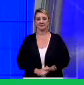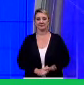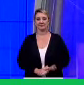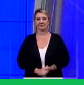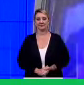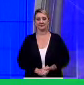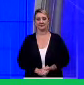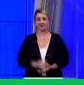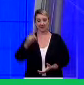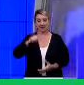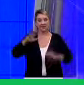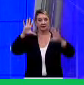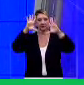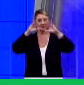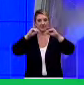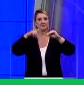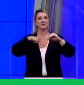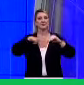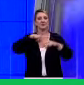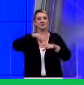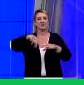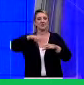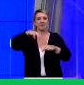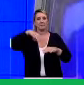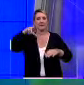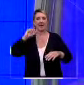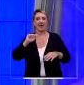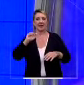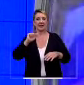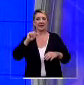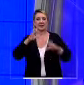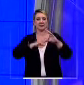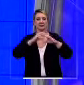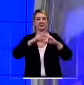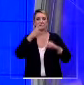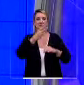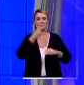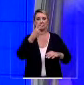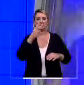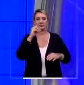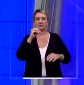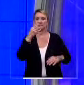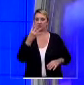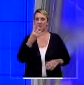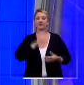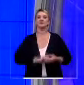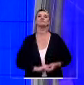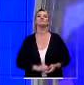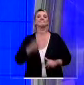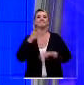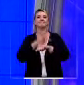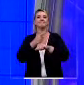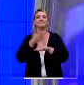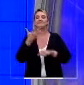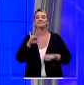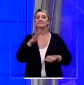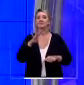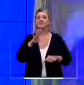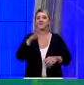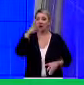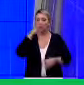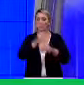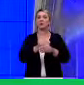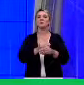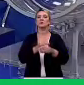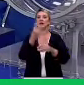São Paulo. E essa noite temos sorteio da Mega Sena, concurso 2204, com prêmio estimado e